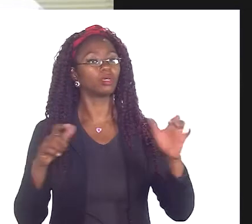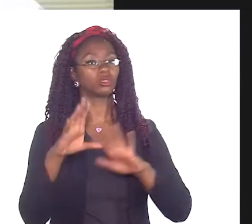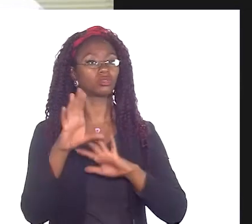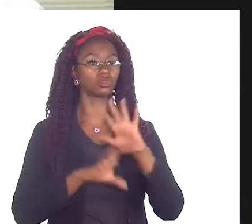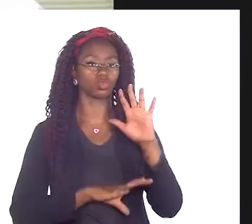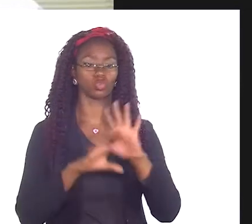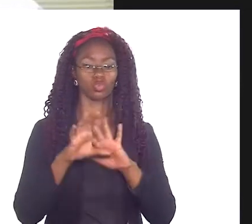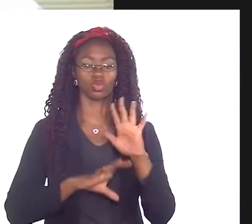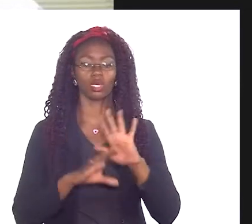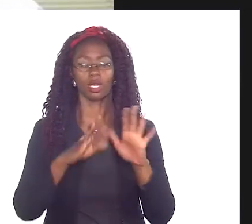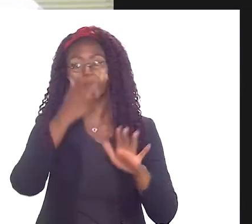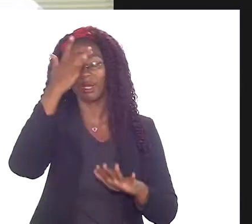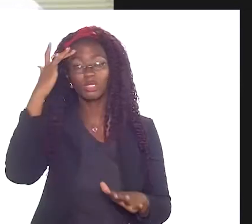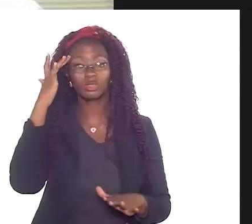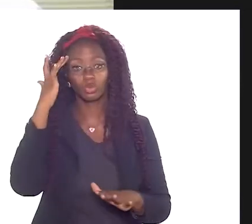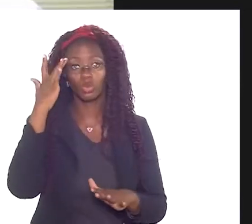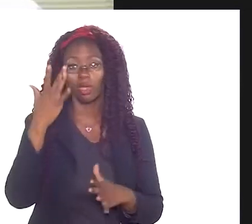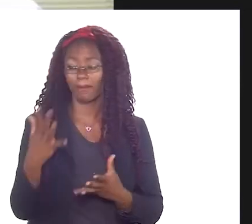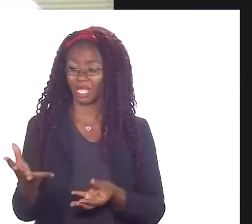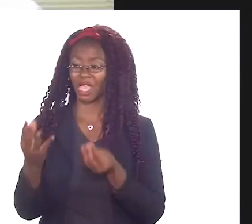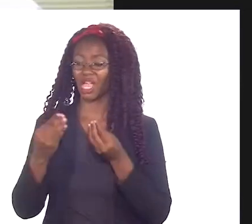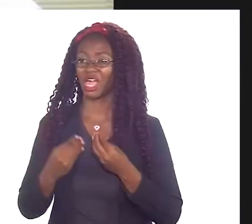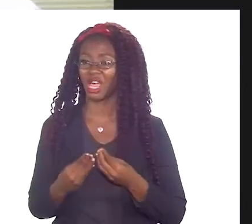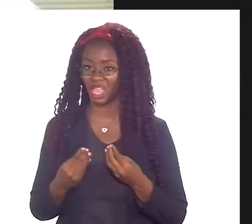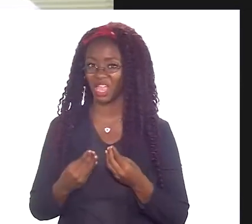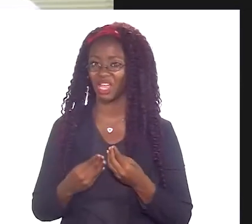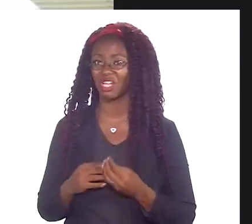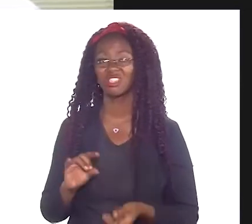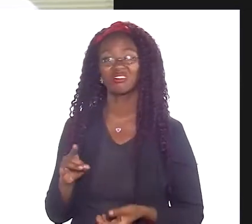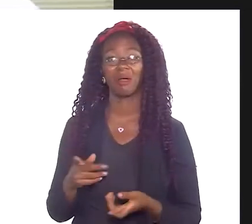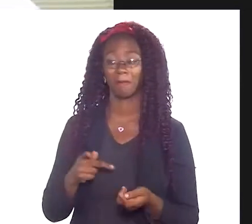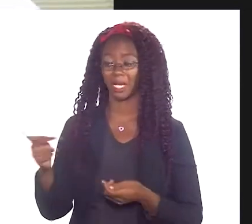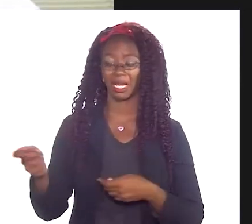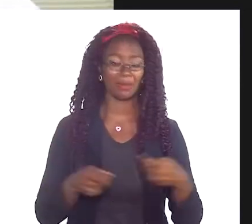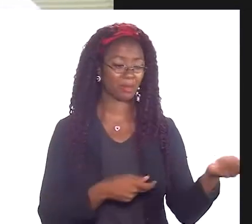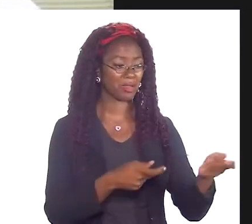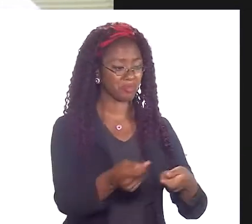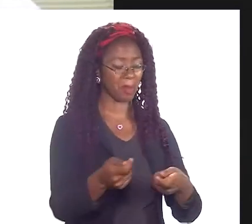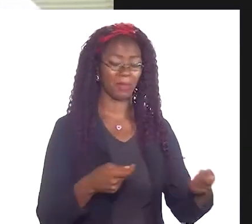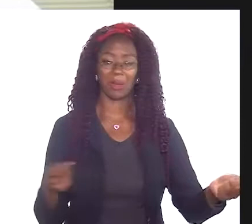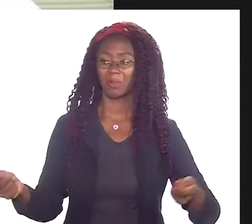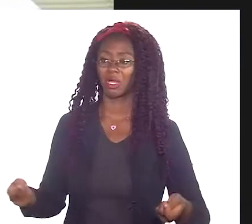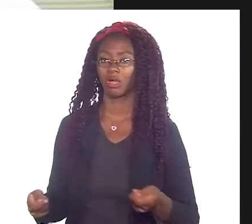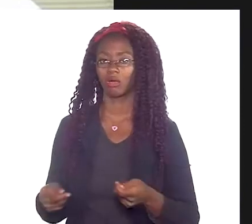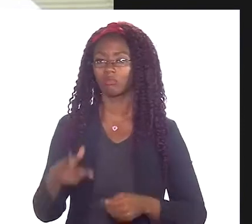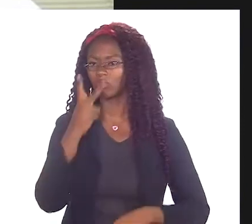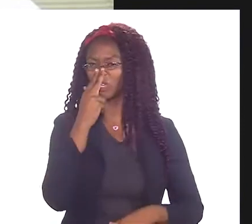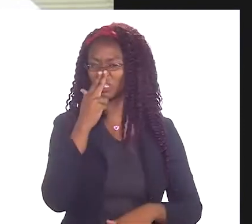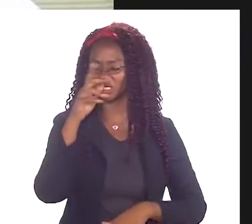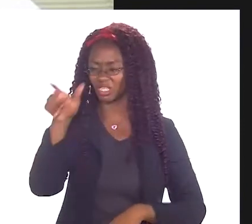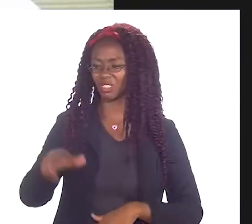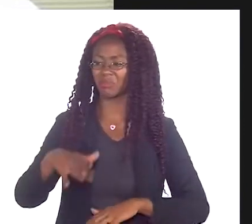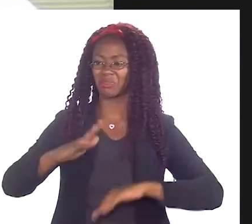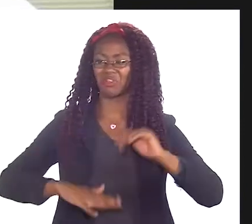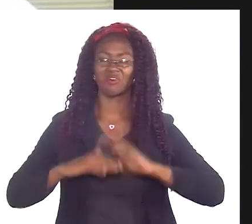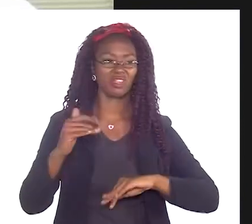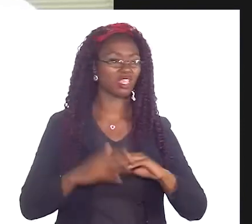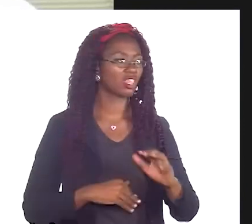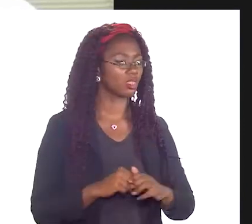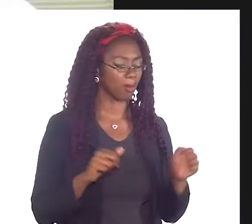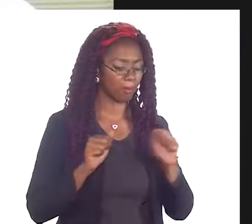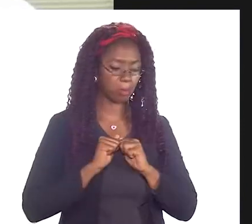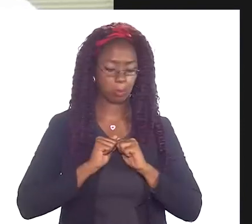maioria dos currículos que os recrutadores recebem, a gente chama de panfleto. Os profissionais pegam o currículo e